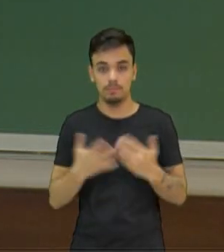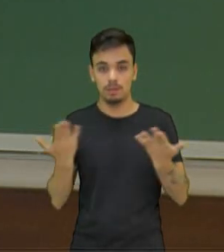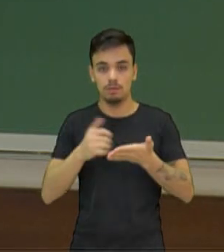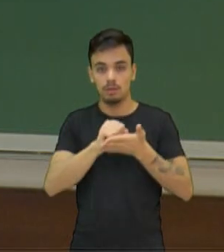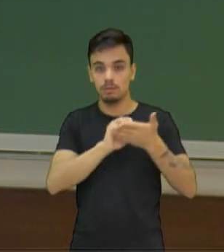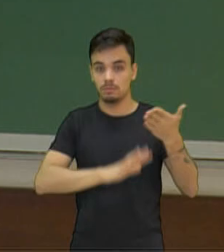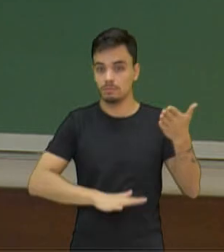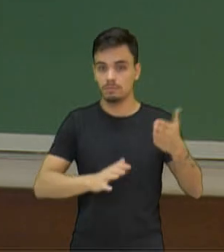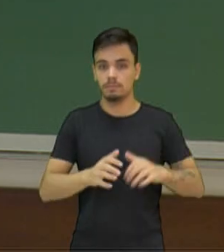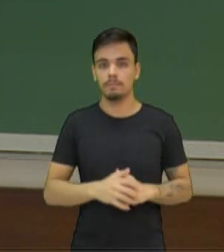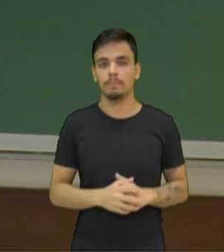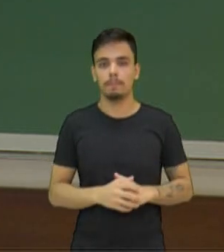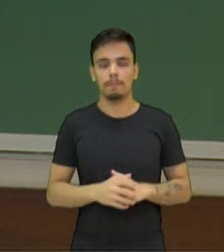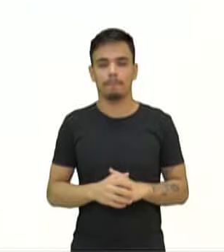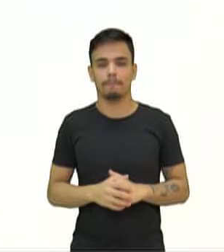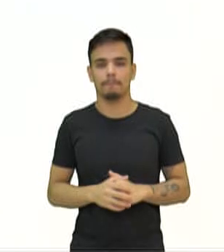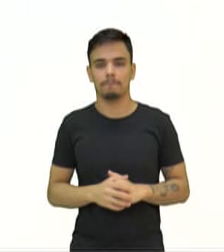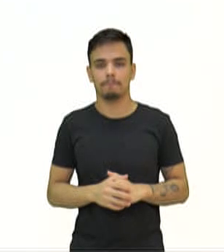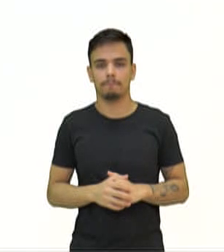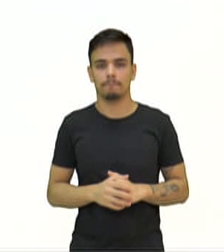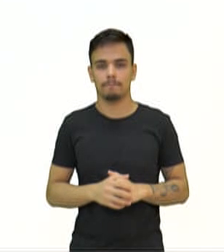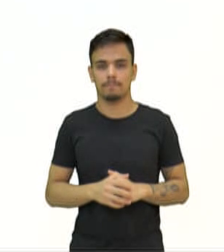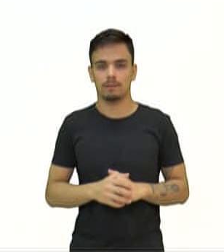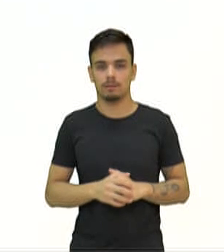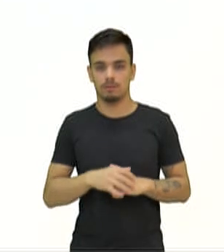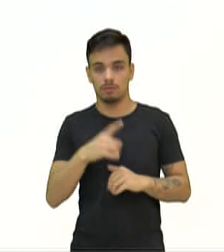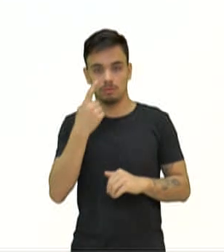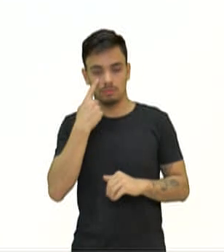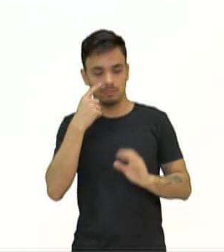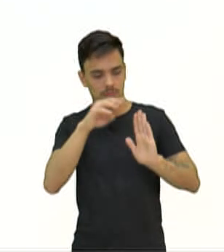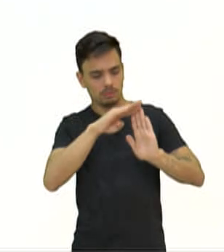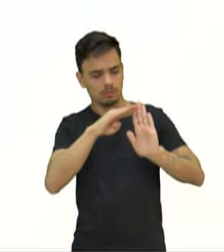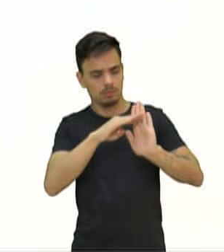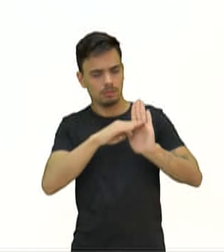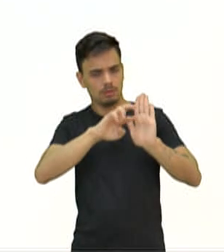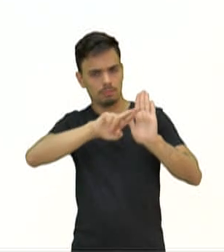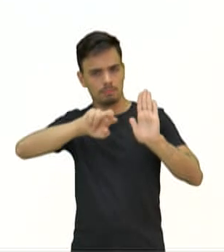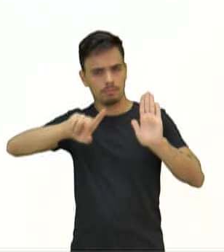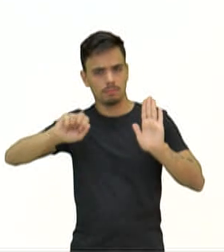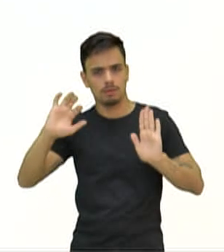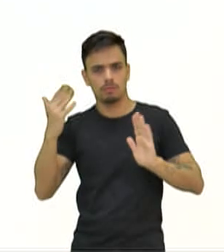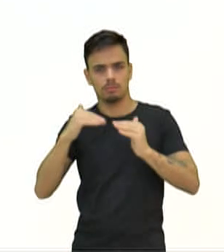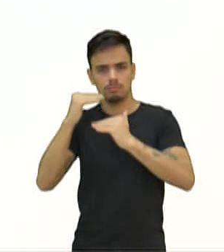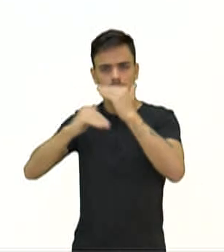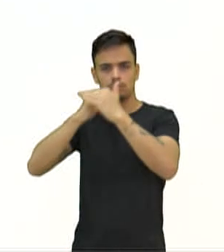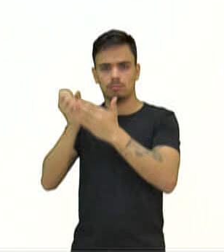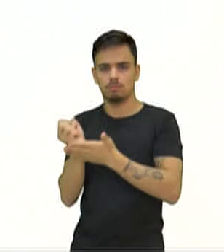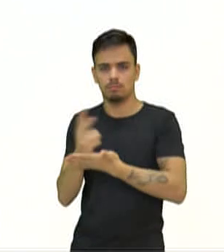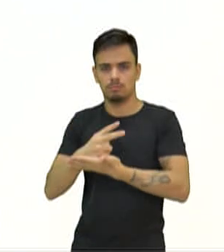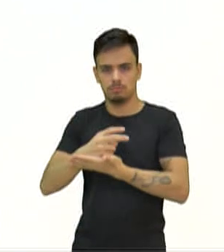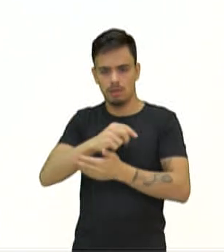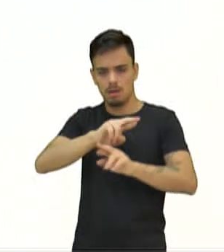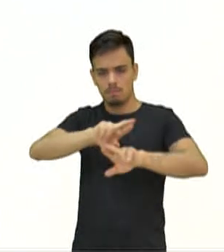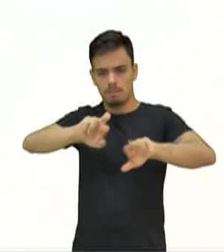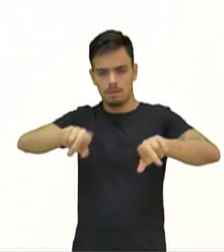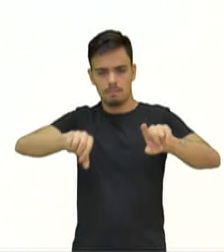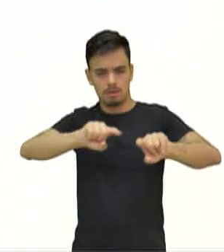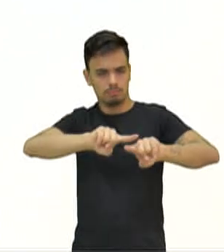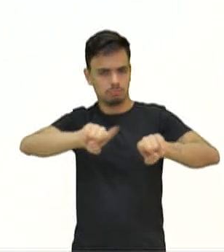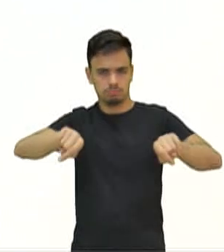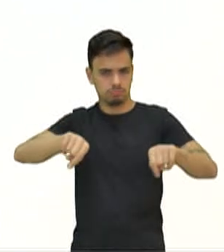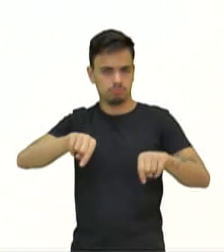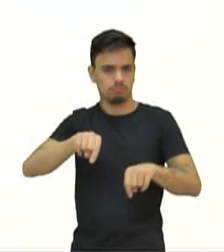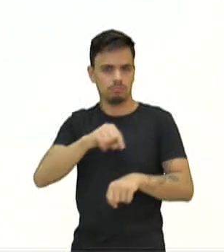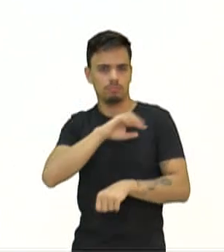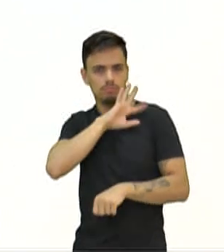exercício, minha gente. Considere as diversas etapas que acontecem no desenvolvimento embrionário da maioria dos animais, como nós vimos anteriormente